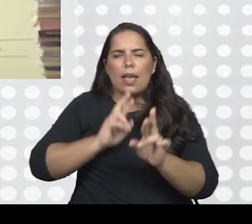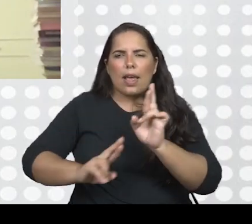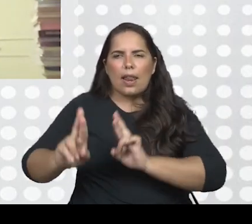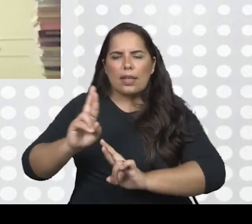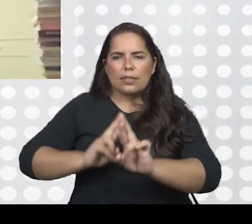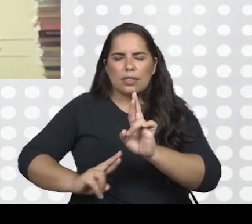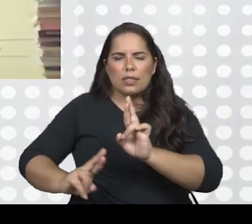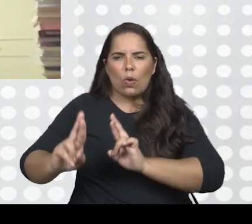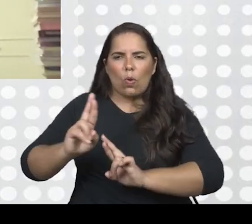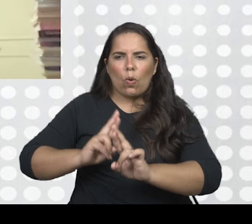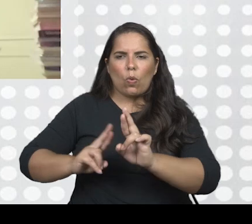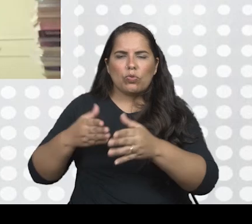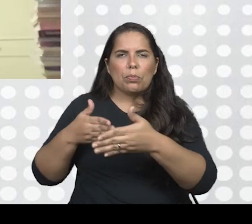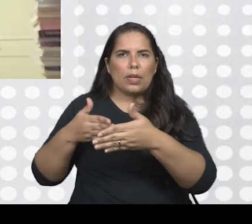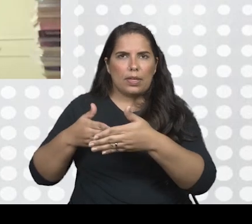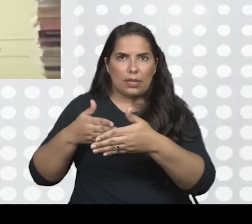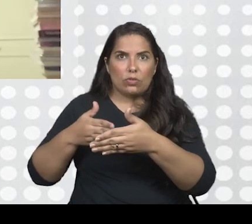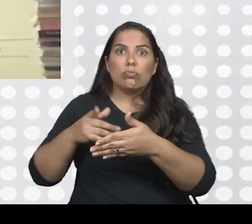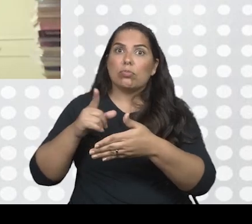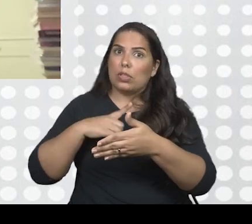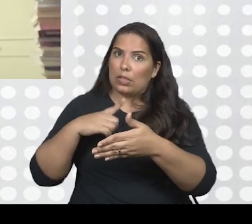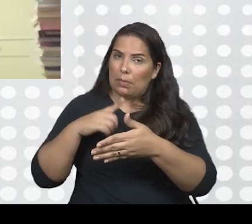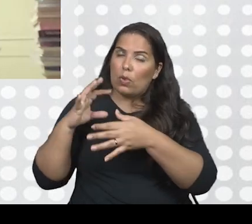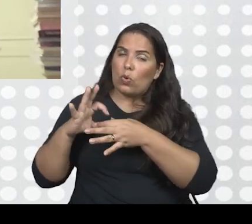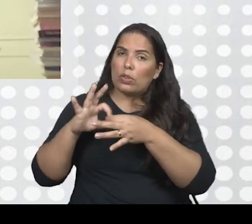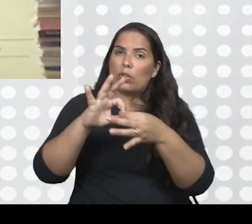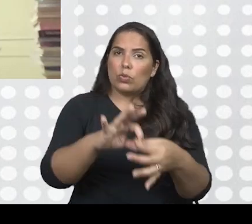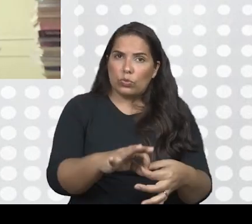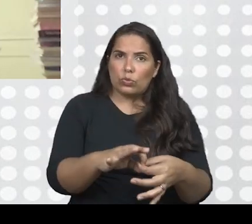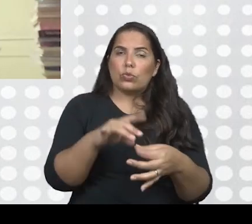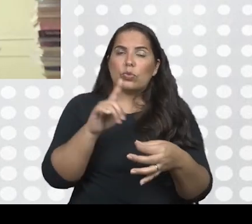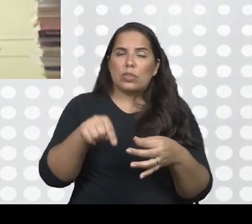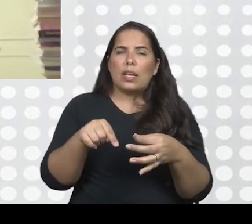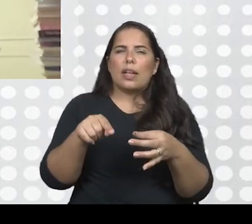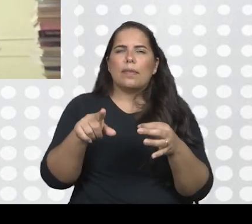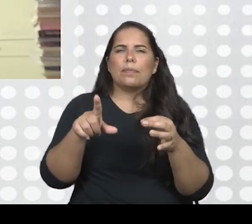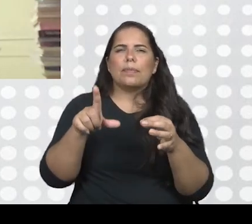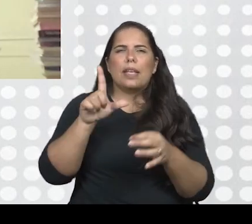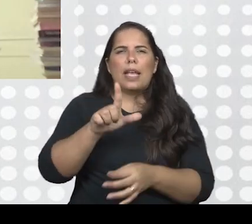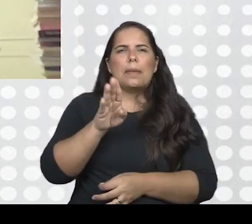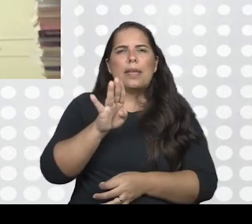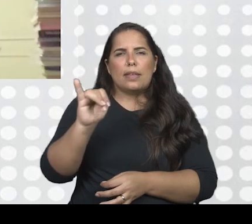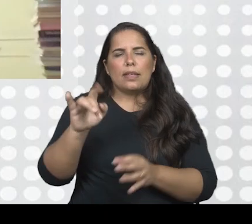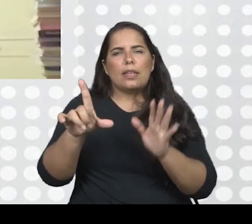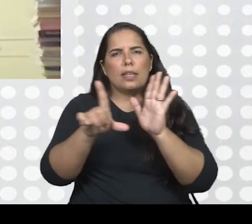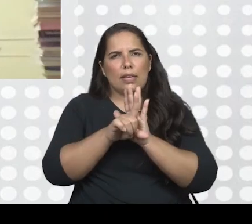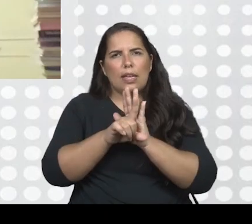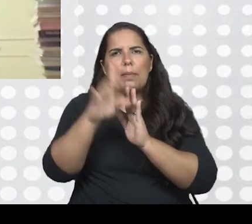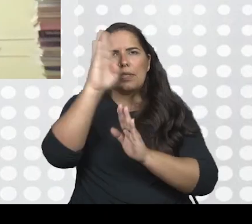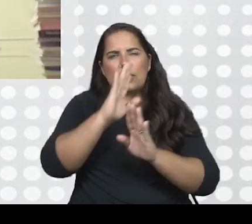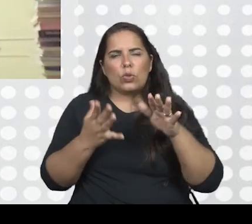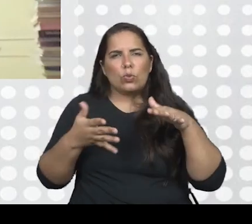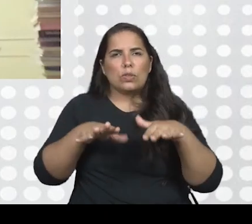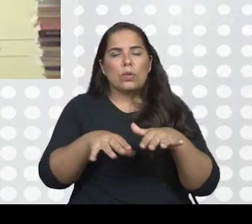relação das barreiras, que também são contextualizadas na LBI, na Lei Brasileira de